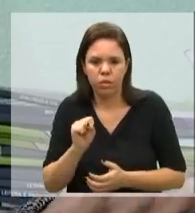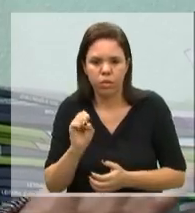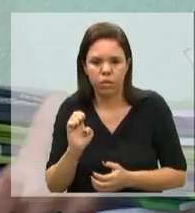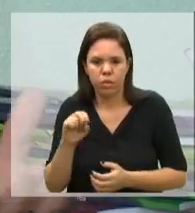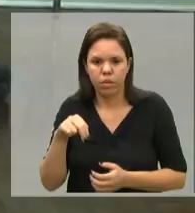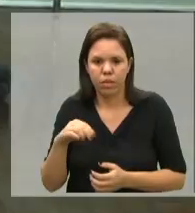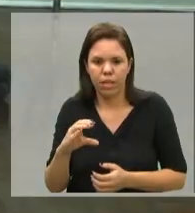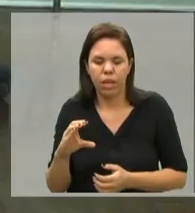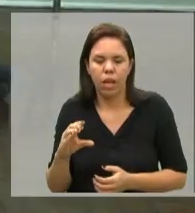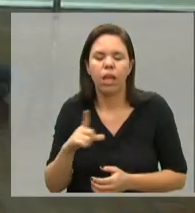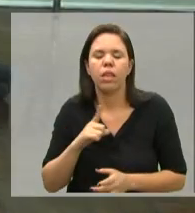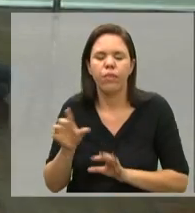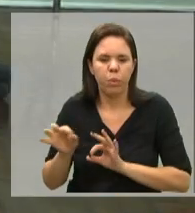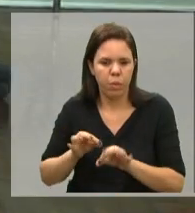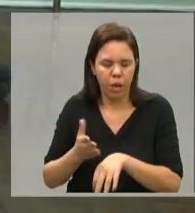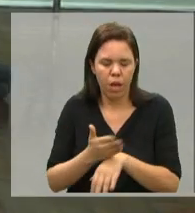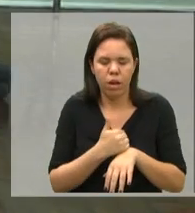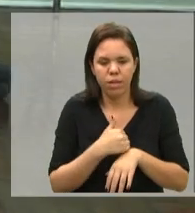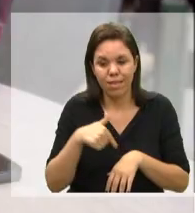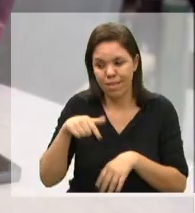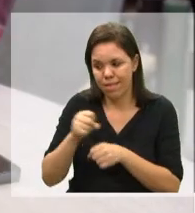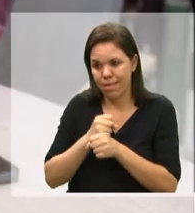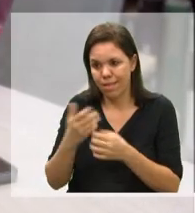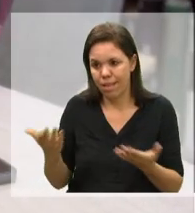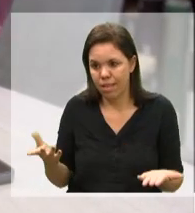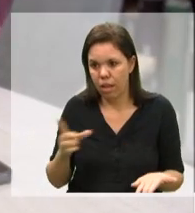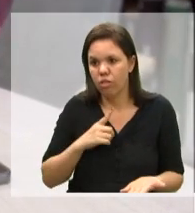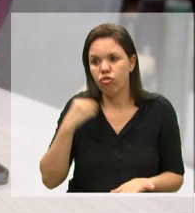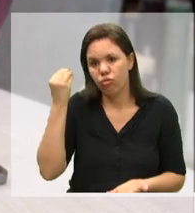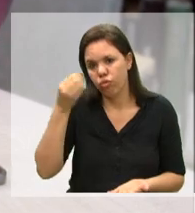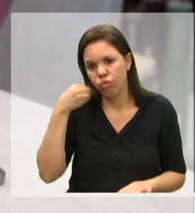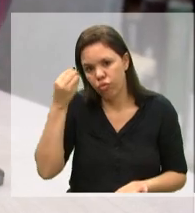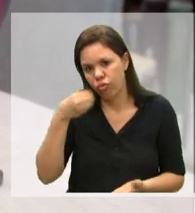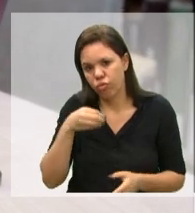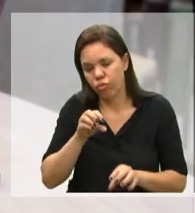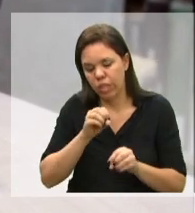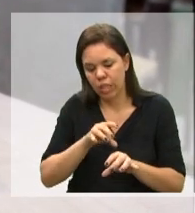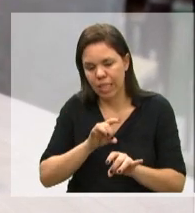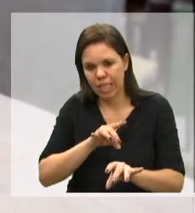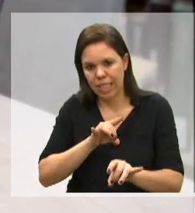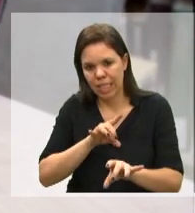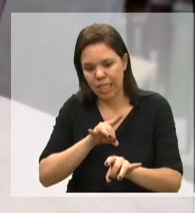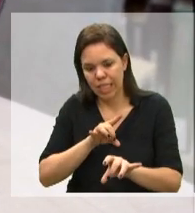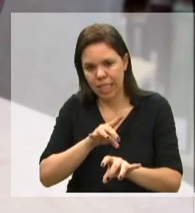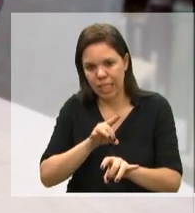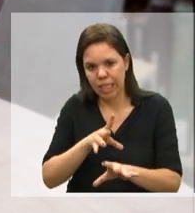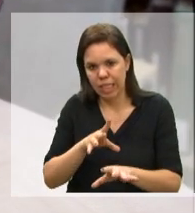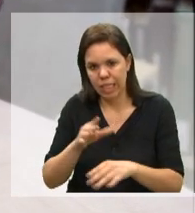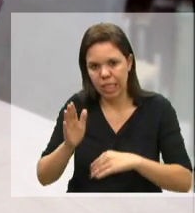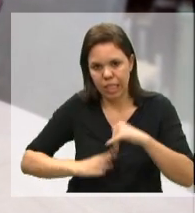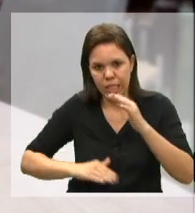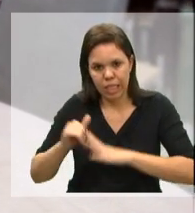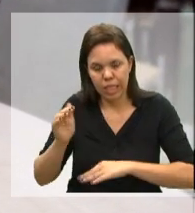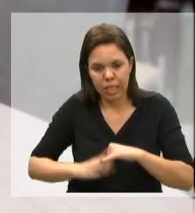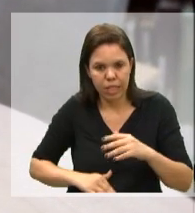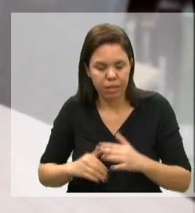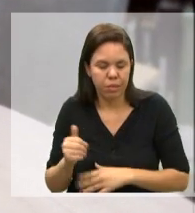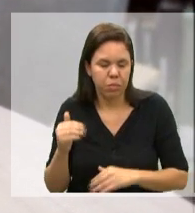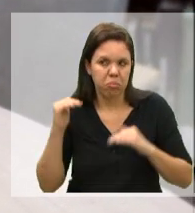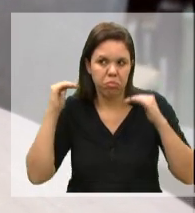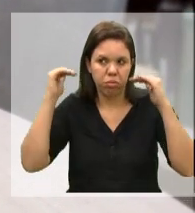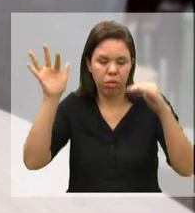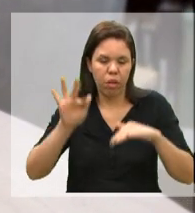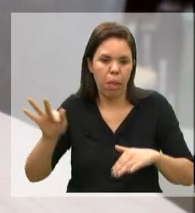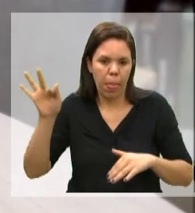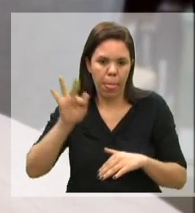falando de uma instituição de mais de 70 anos, com ensino técnico, com ensino profissional, com ensino